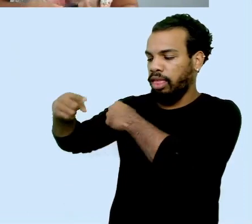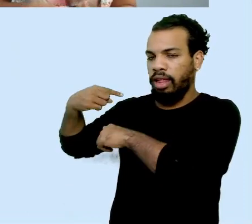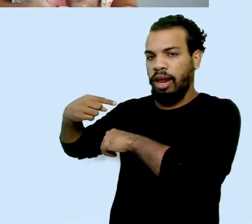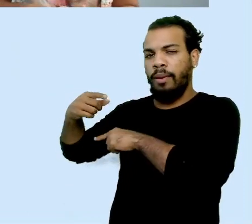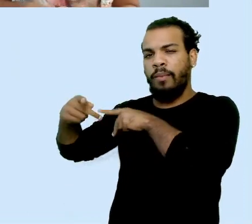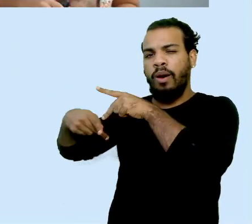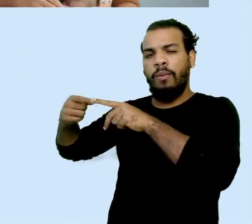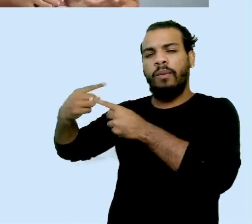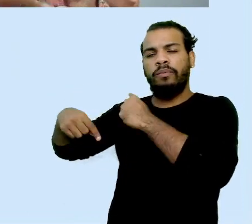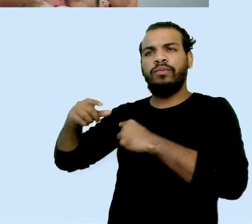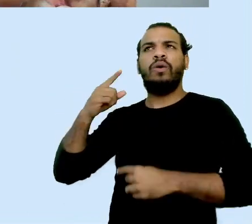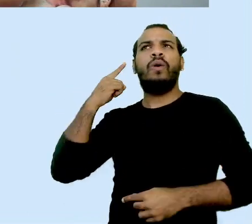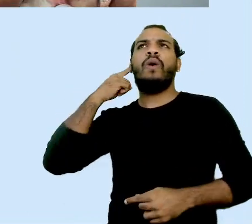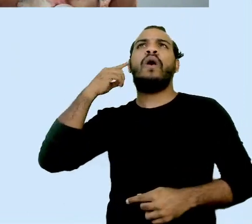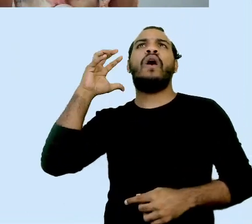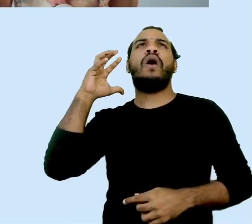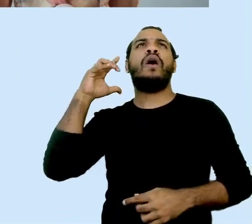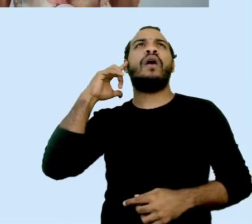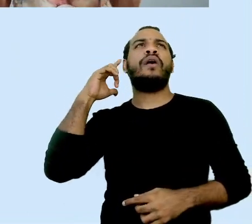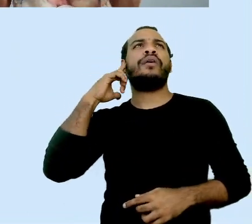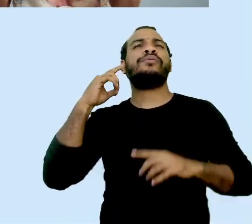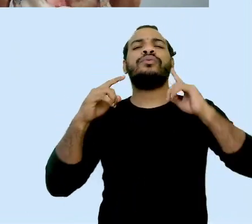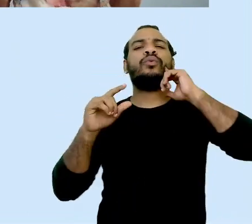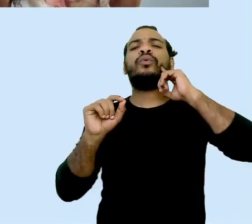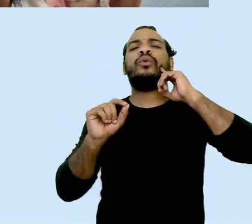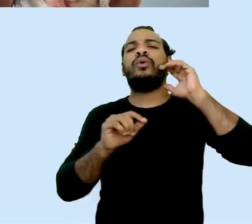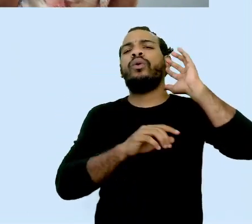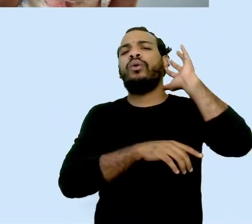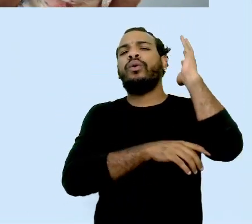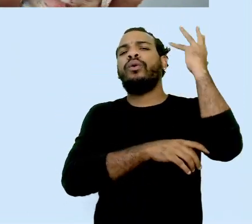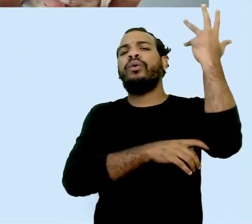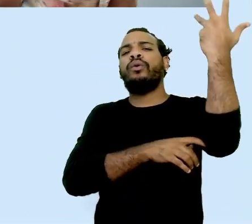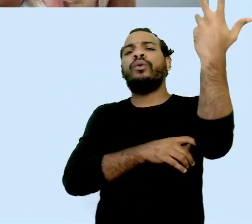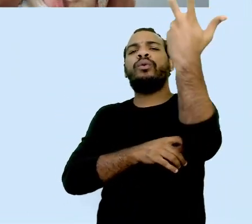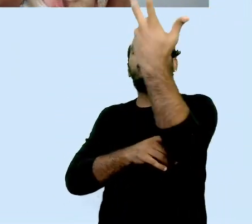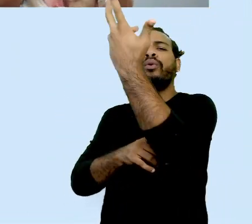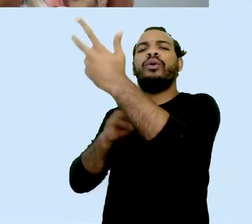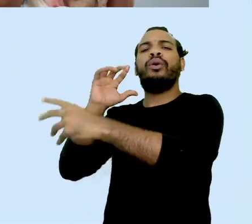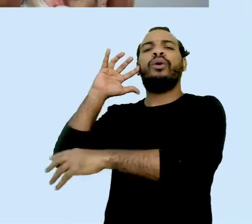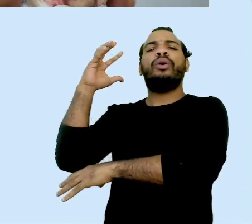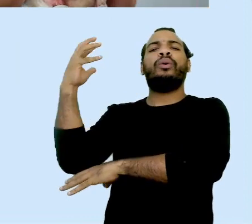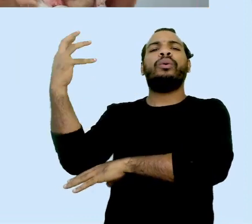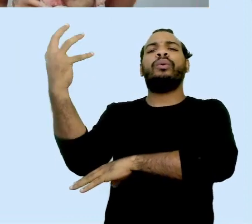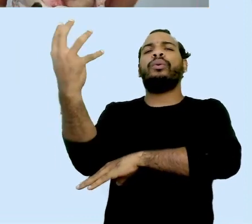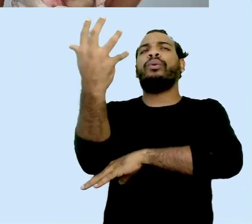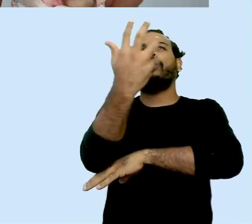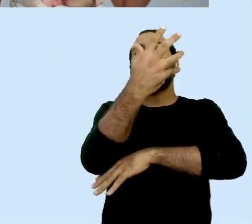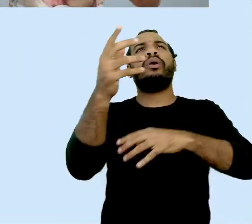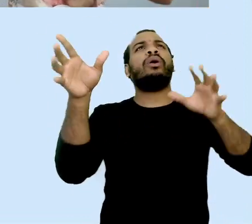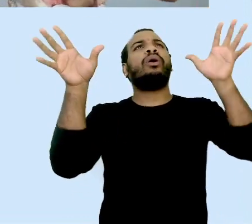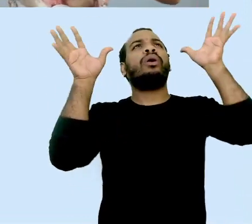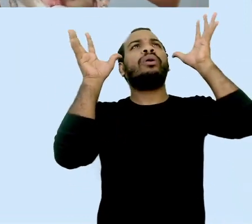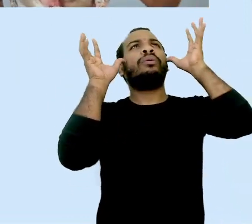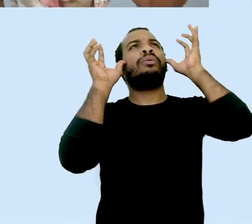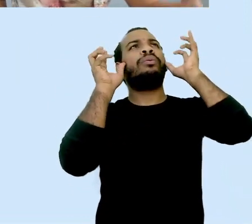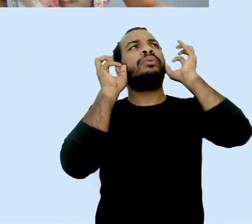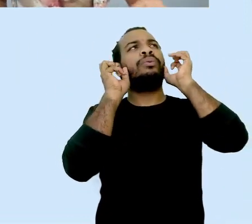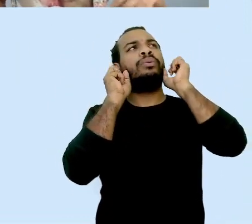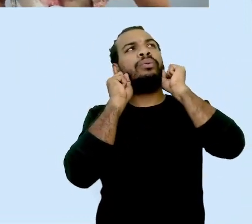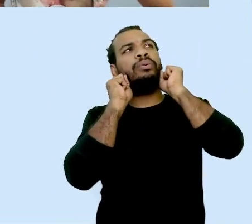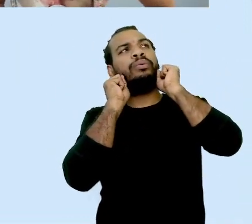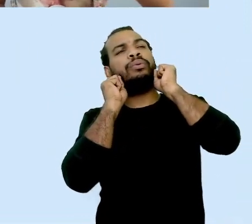sons da natureza, começaram a explorar os sons que seus corpos produziam. Quando a gente fala de